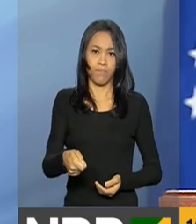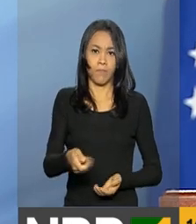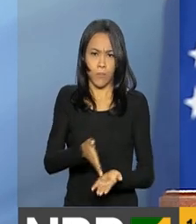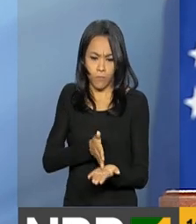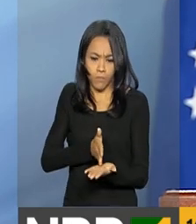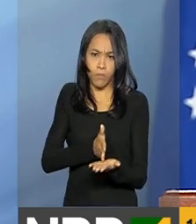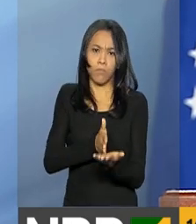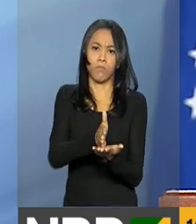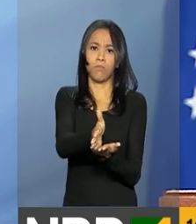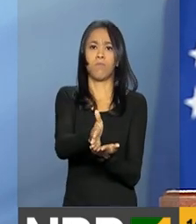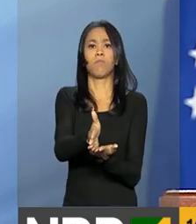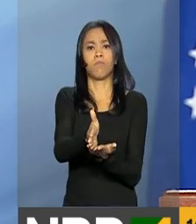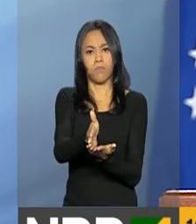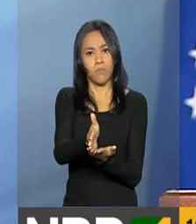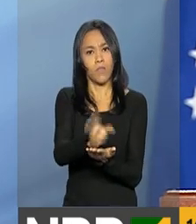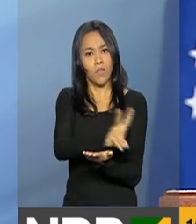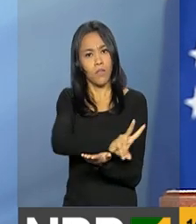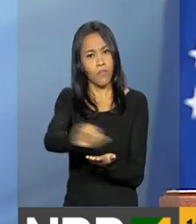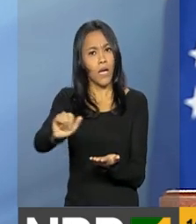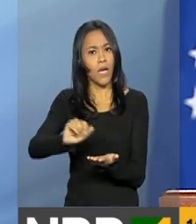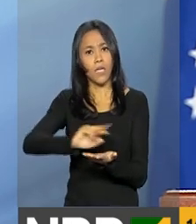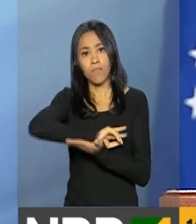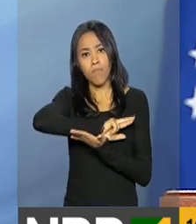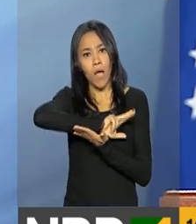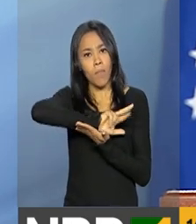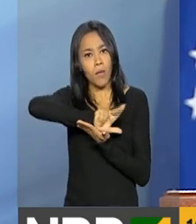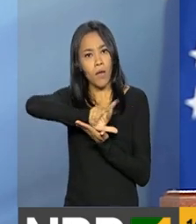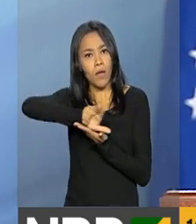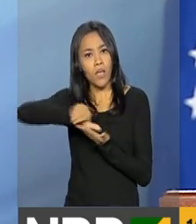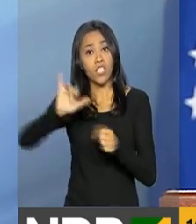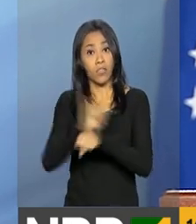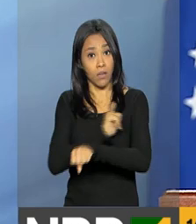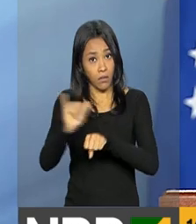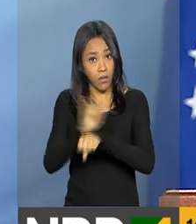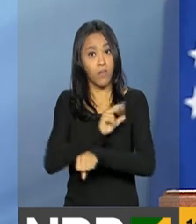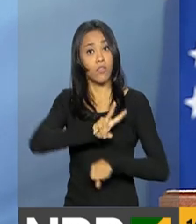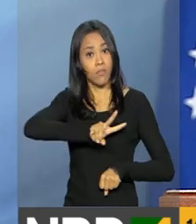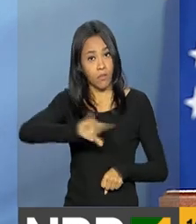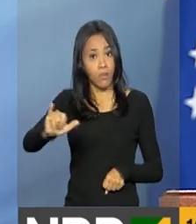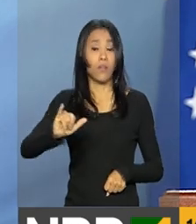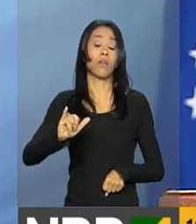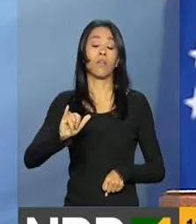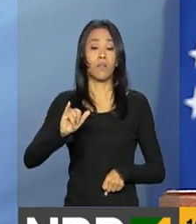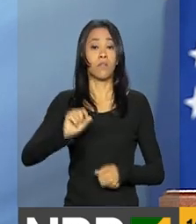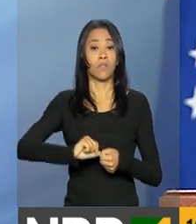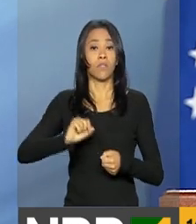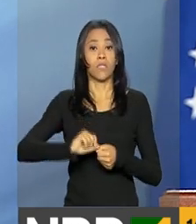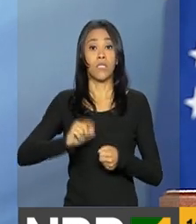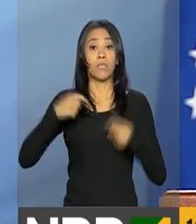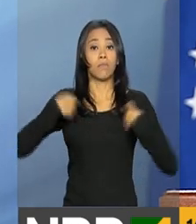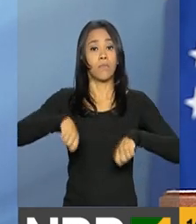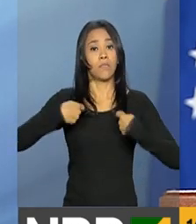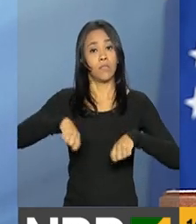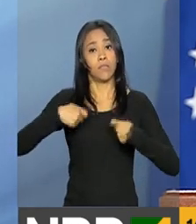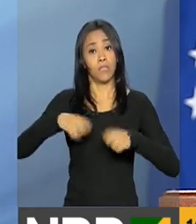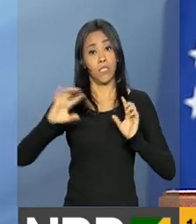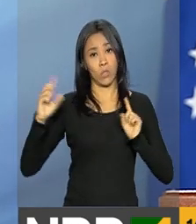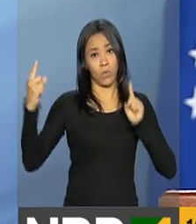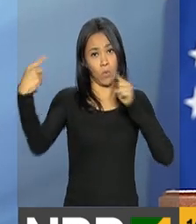firmes, e adotará todas as providências necessárias para